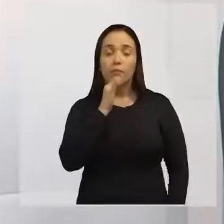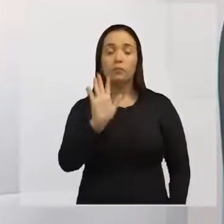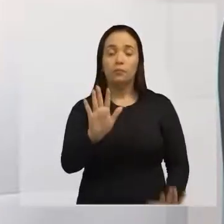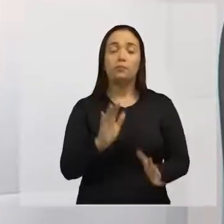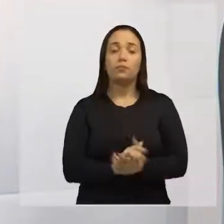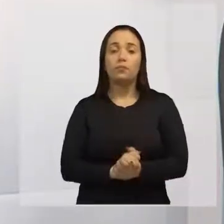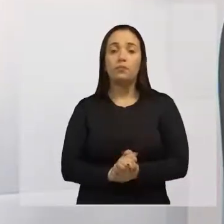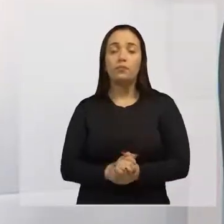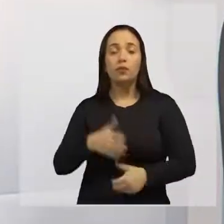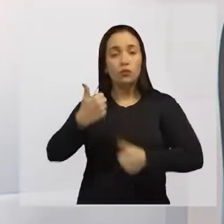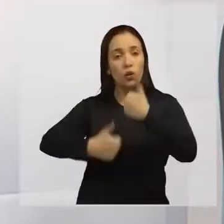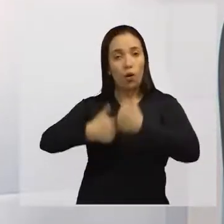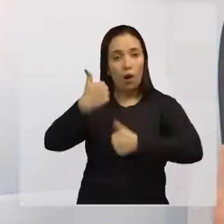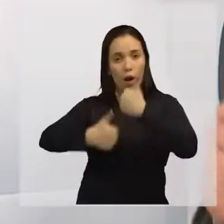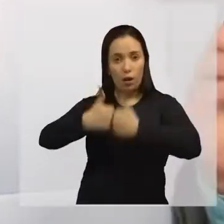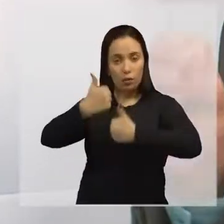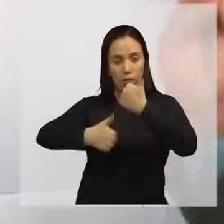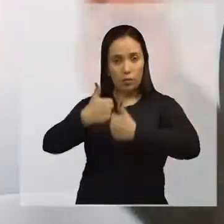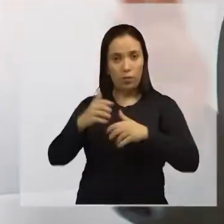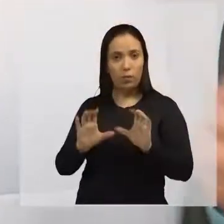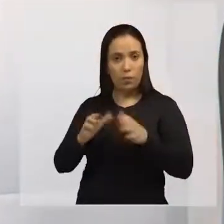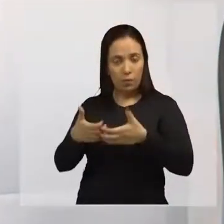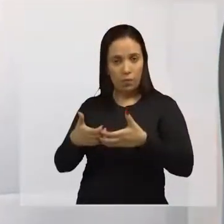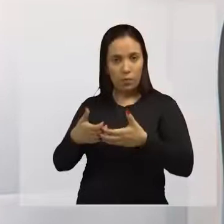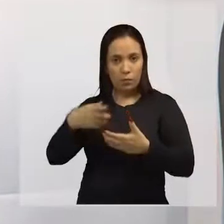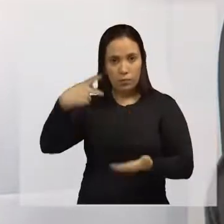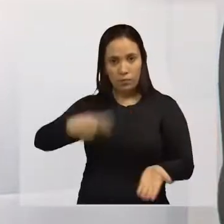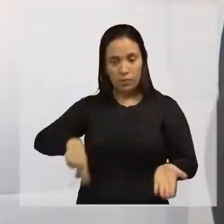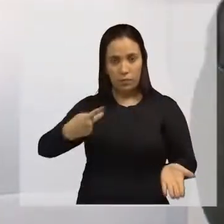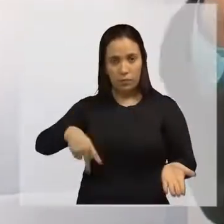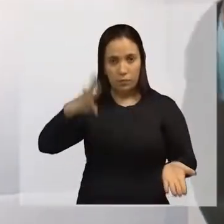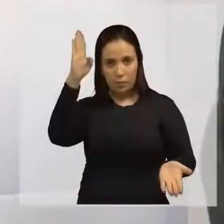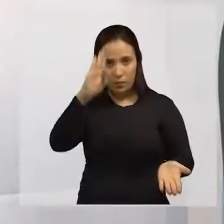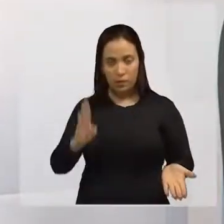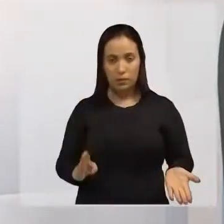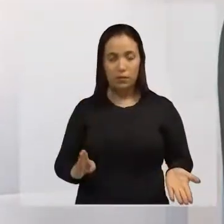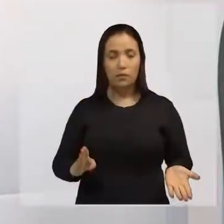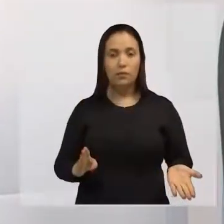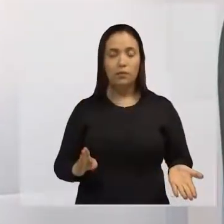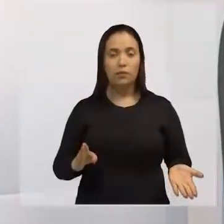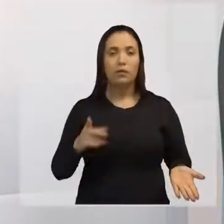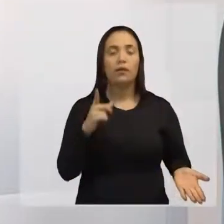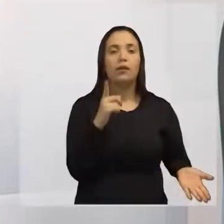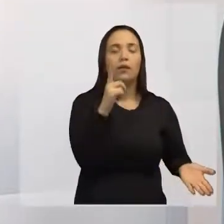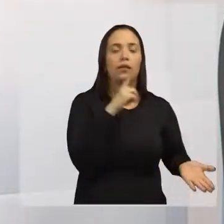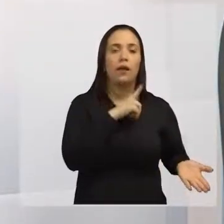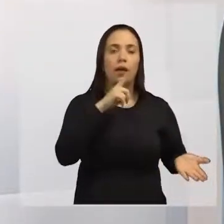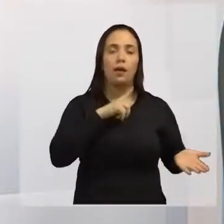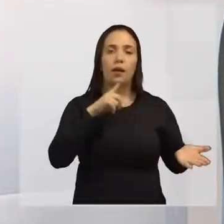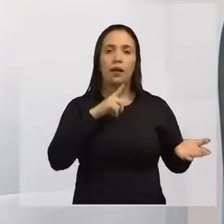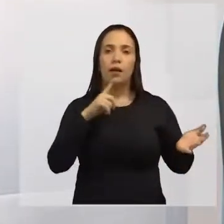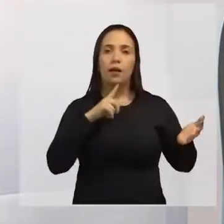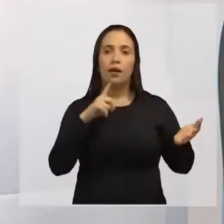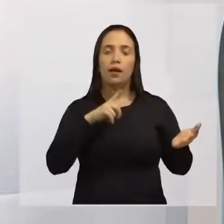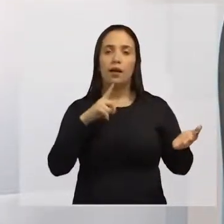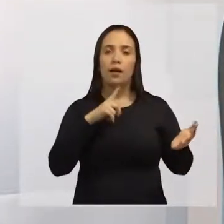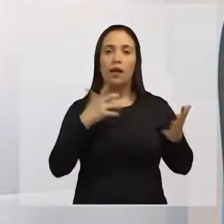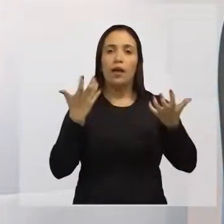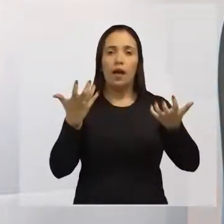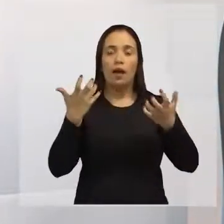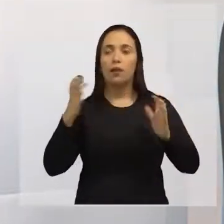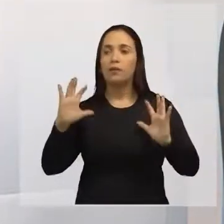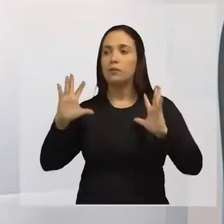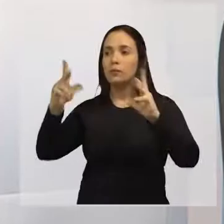seleção se tornaram astro-pops, distante do torcedor. Estão tentando fazer isso, né,